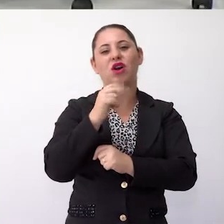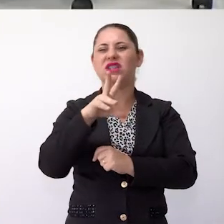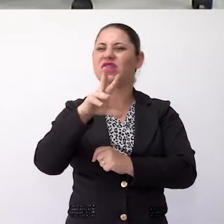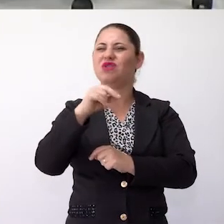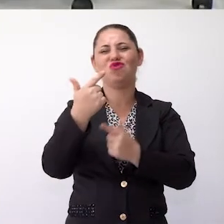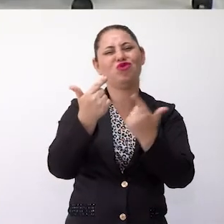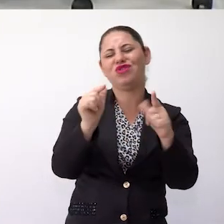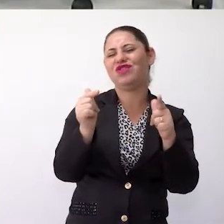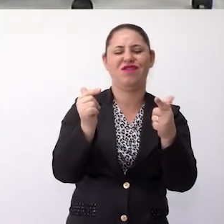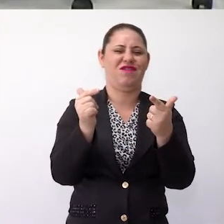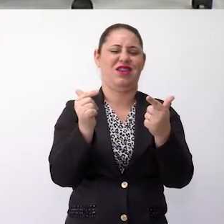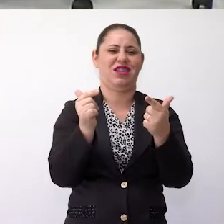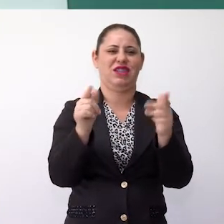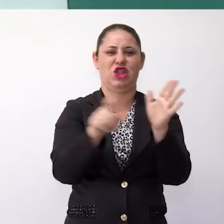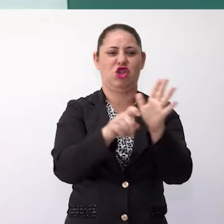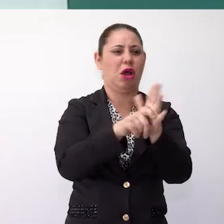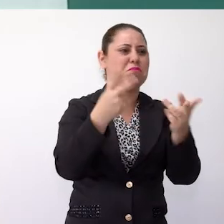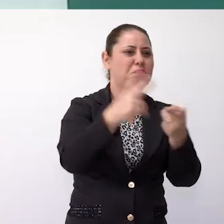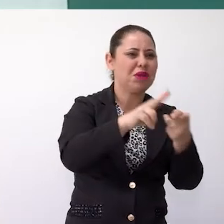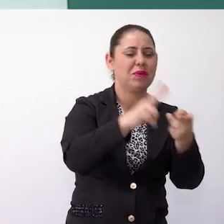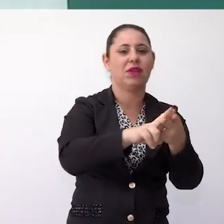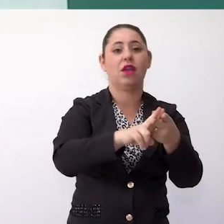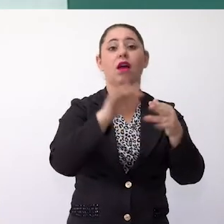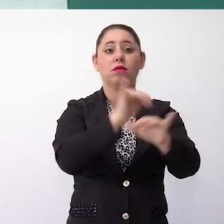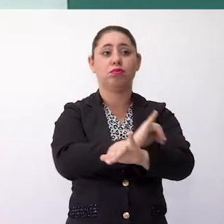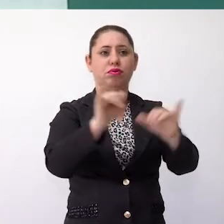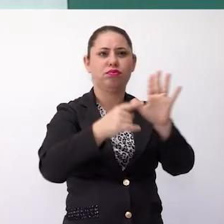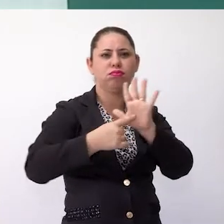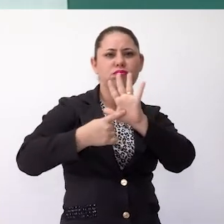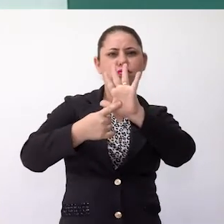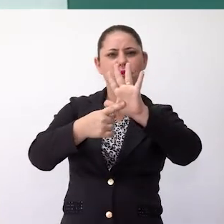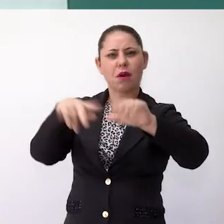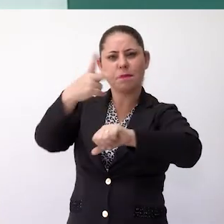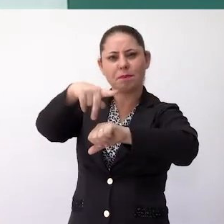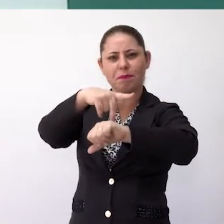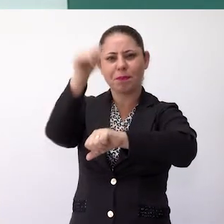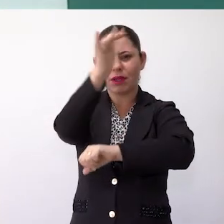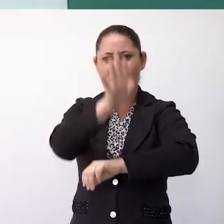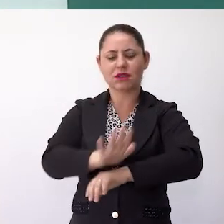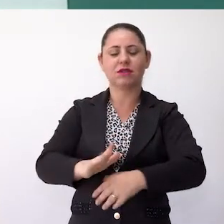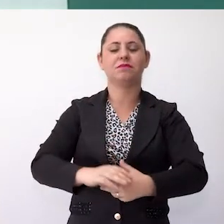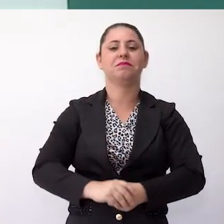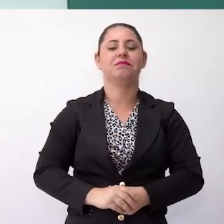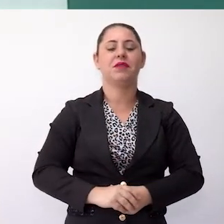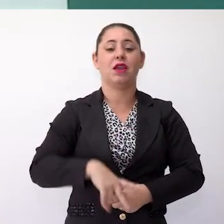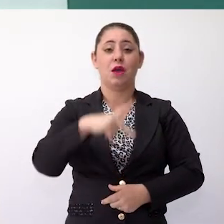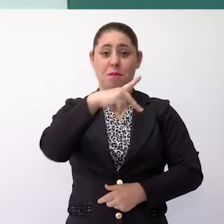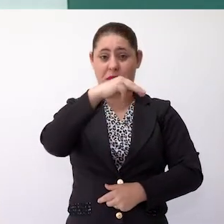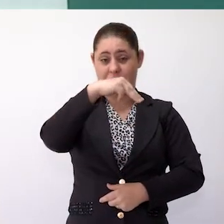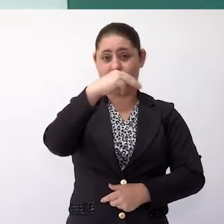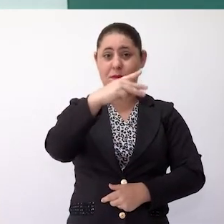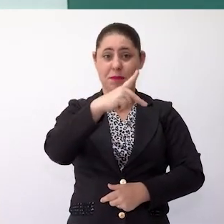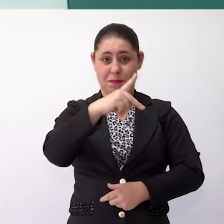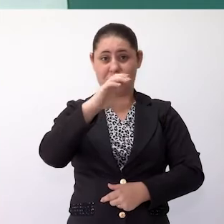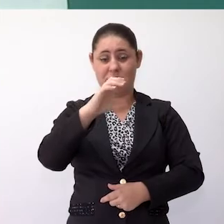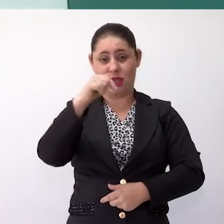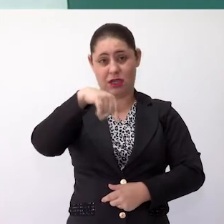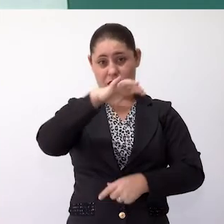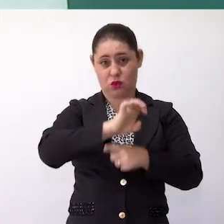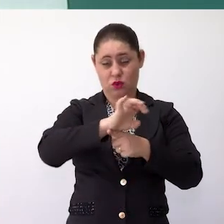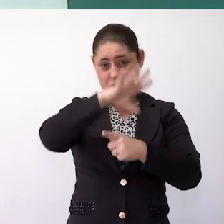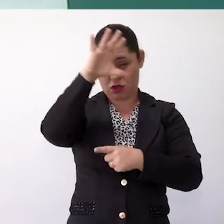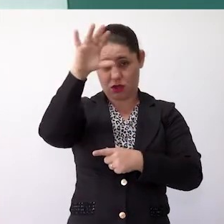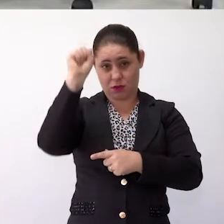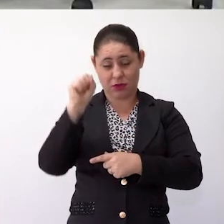Mas esse trabalho é um trabalho que a gente presta a todo o Brasil. Todo o Brasil, exatamente. É um trabalho que nós, a Polícia Militar, a Polícia Civil de Mato Grosso do Sul, exatamente.